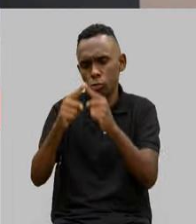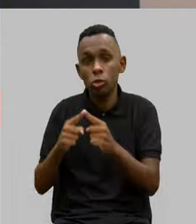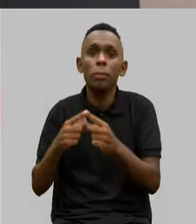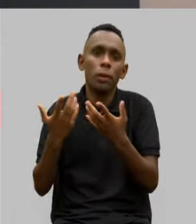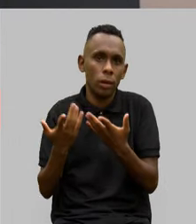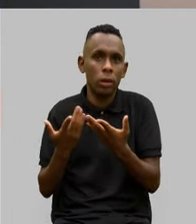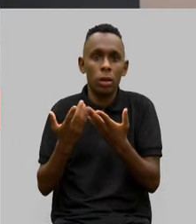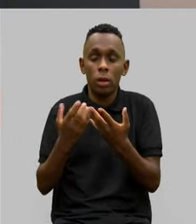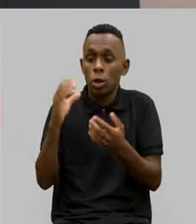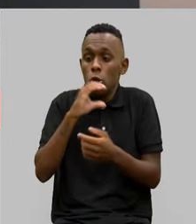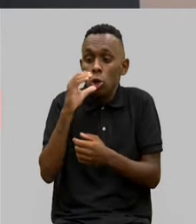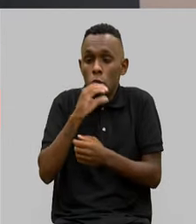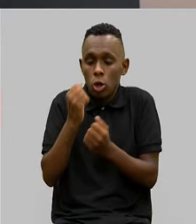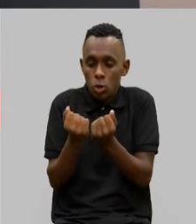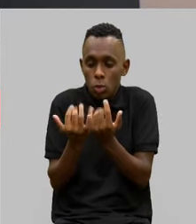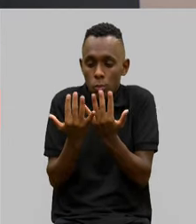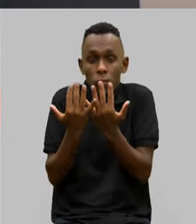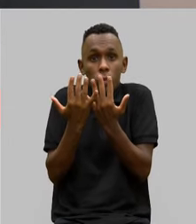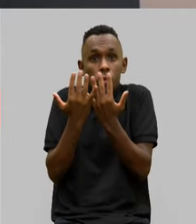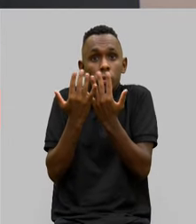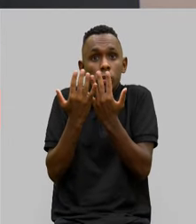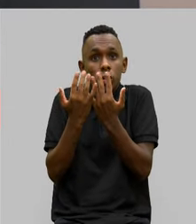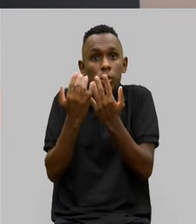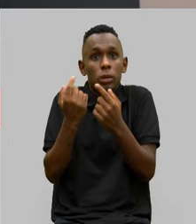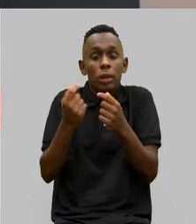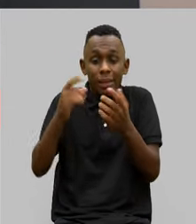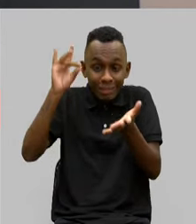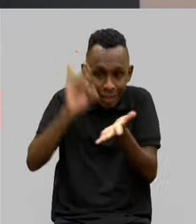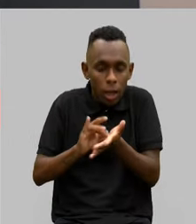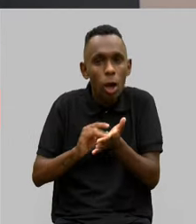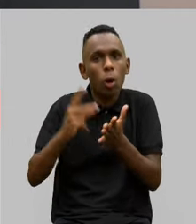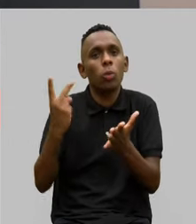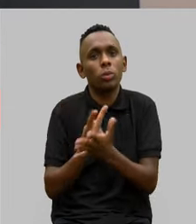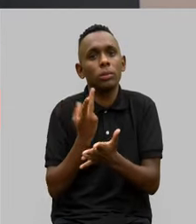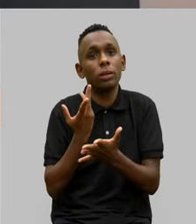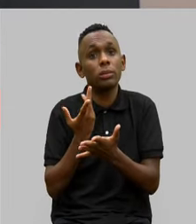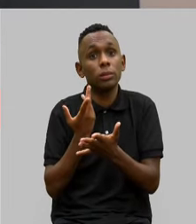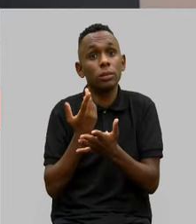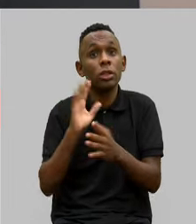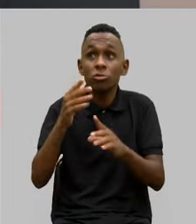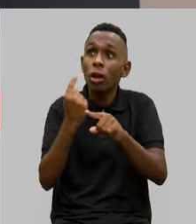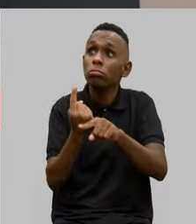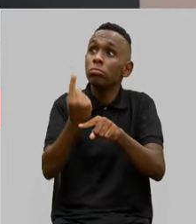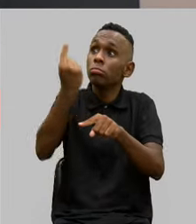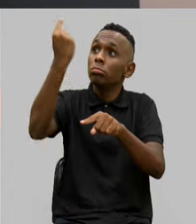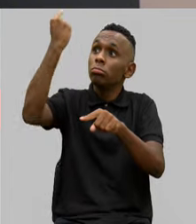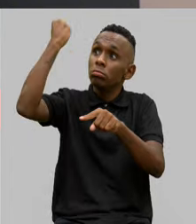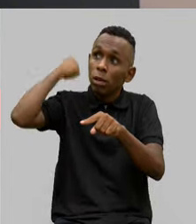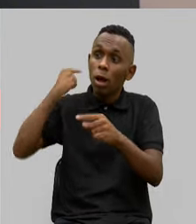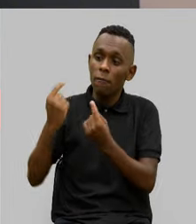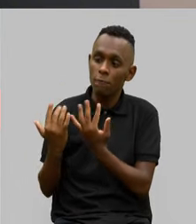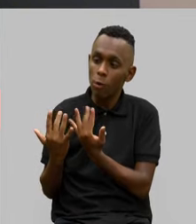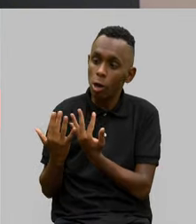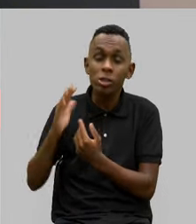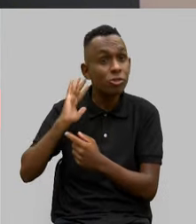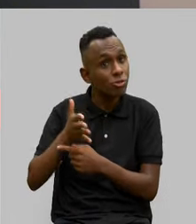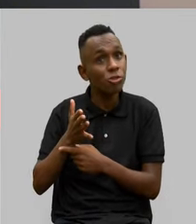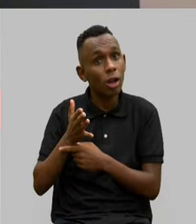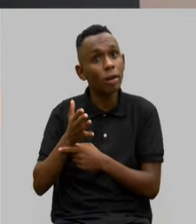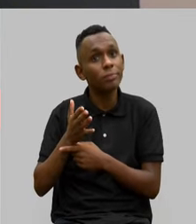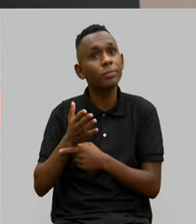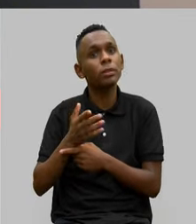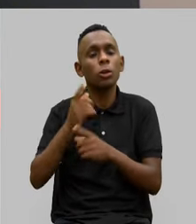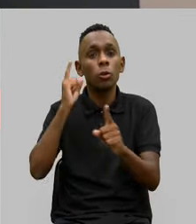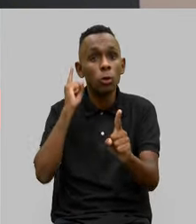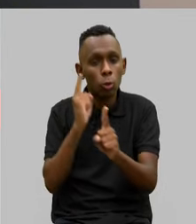aquecida ela passa pra fase ativa só que isso acontecia já nessas fogueiras Então nós vamos